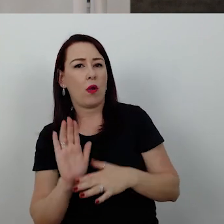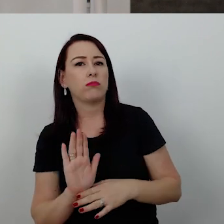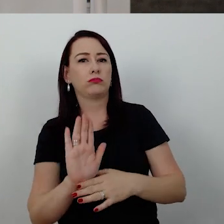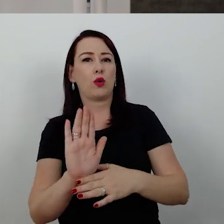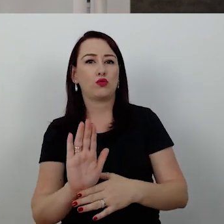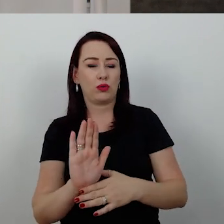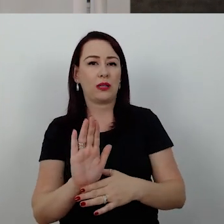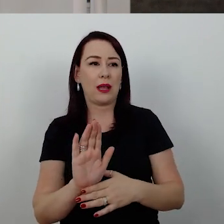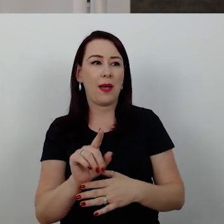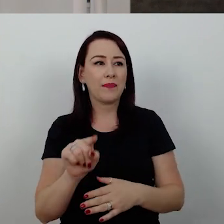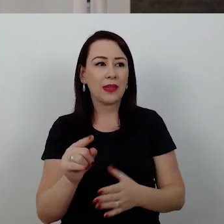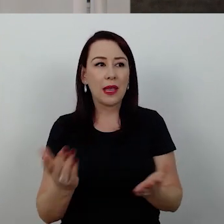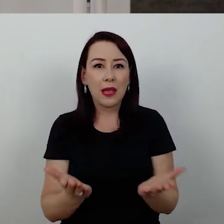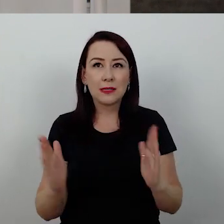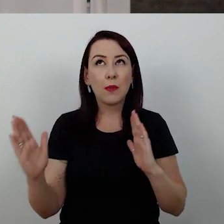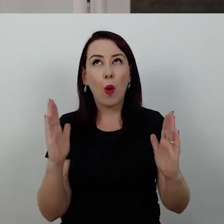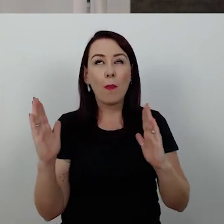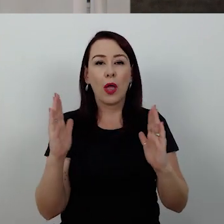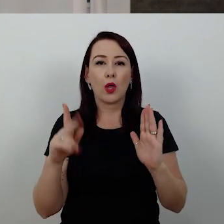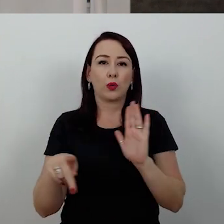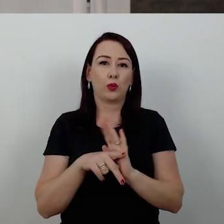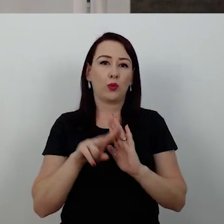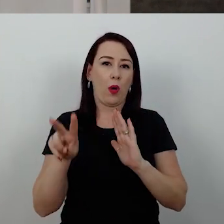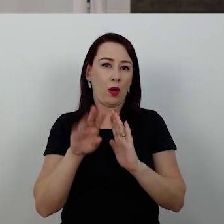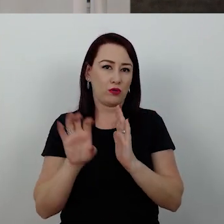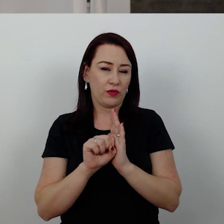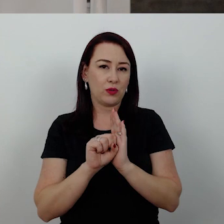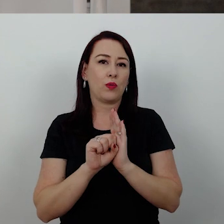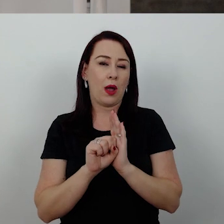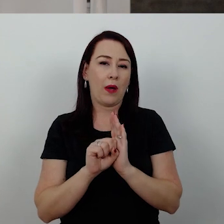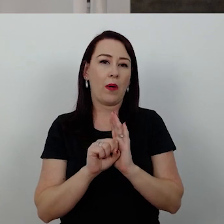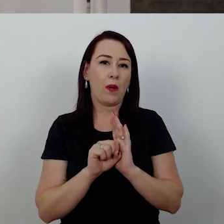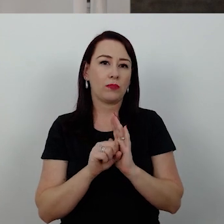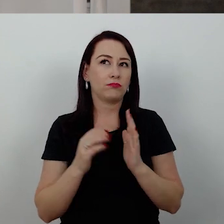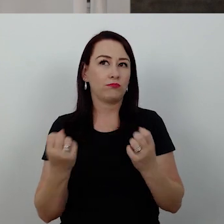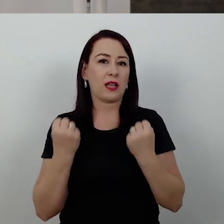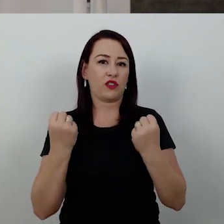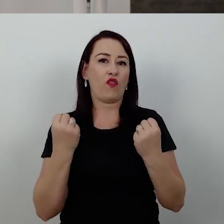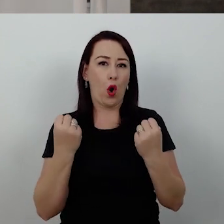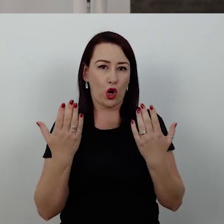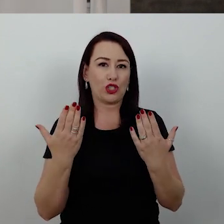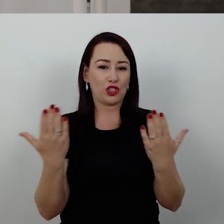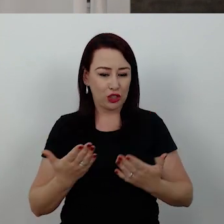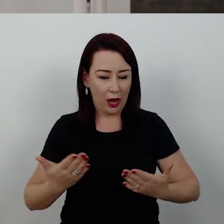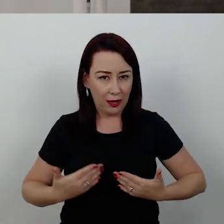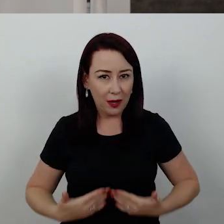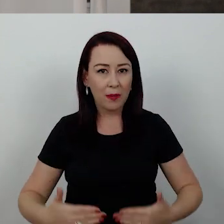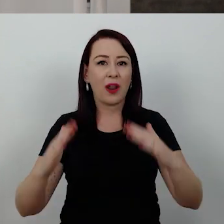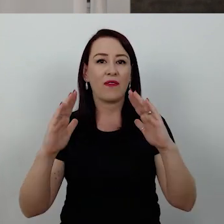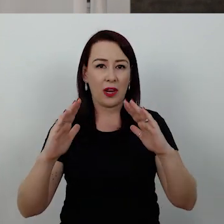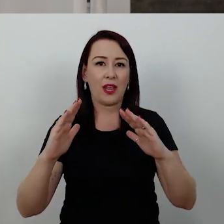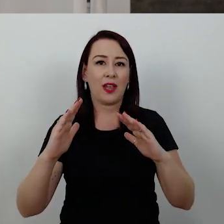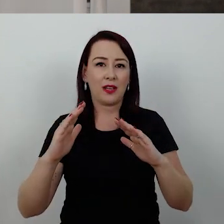colaborar para que esse momento do audiovisual também tome uma forma mais potente daqui para